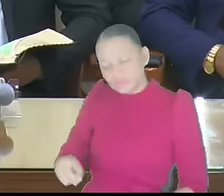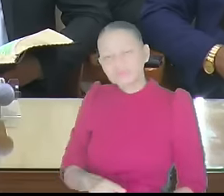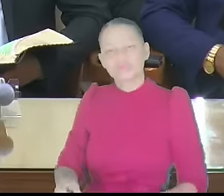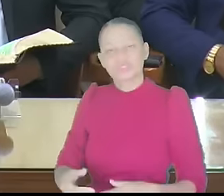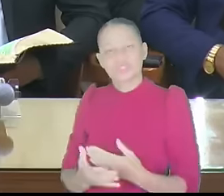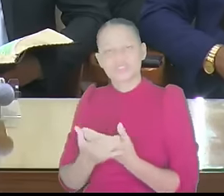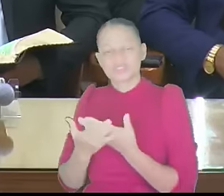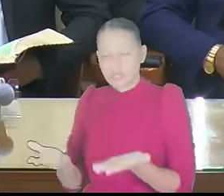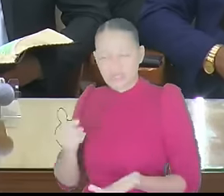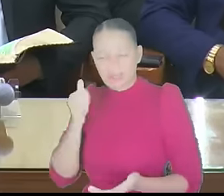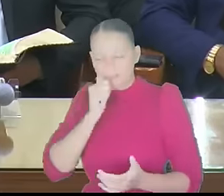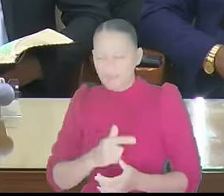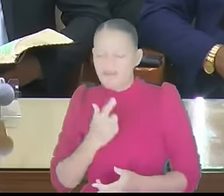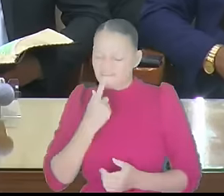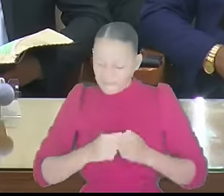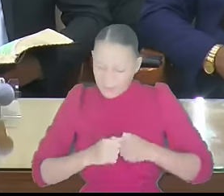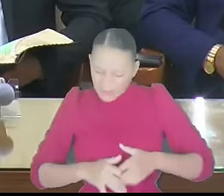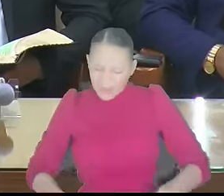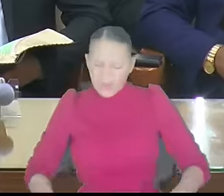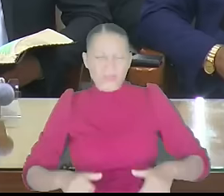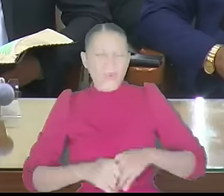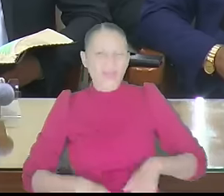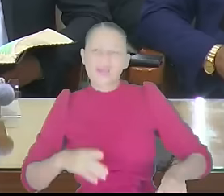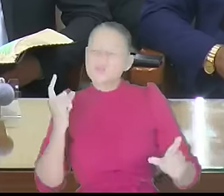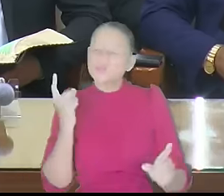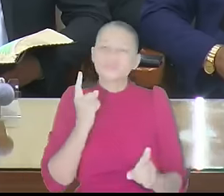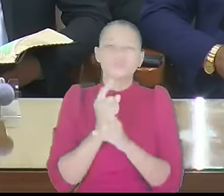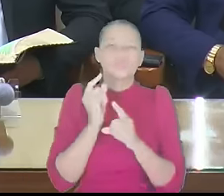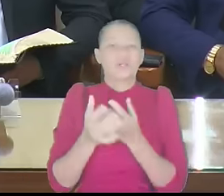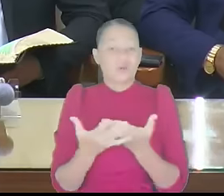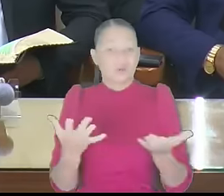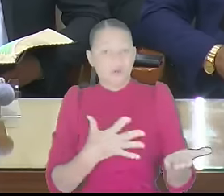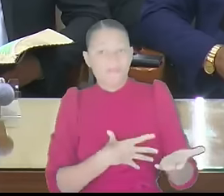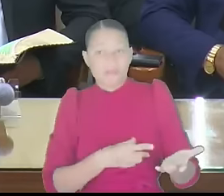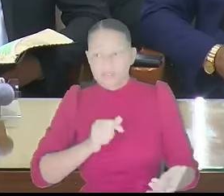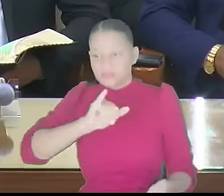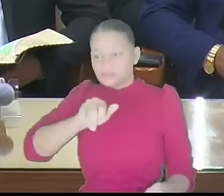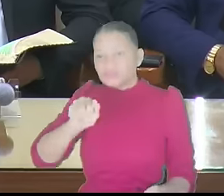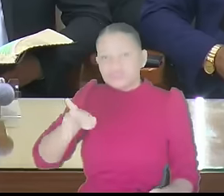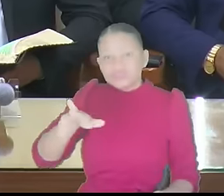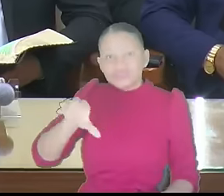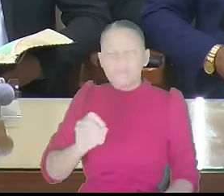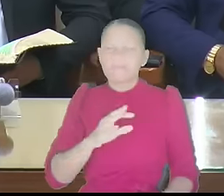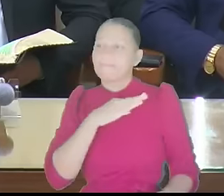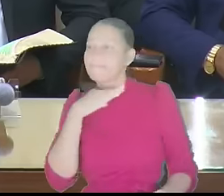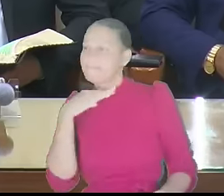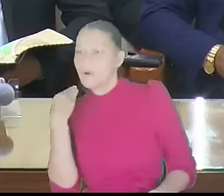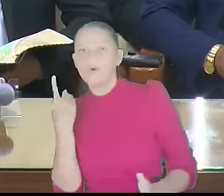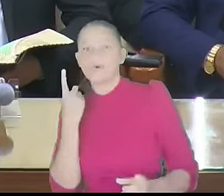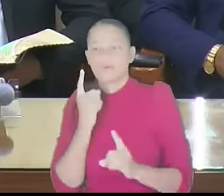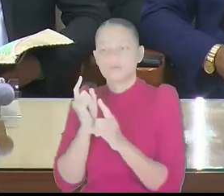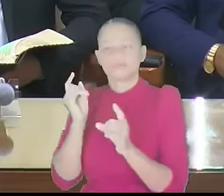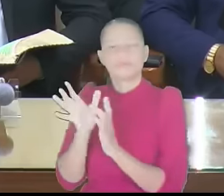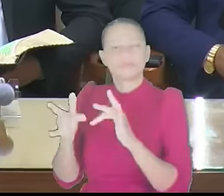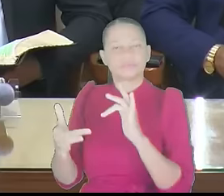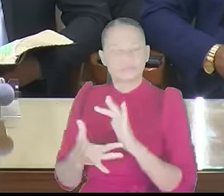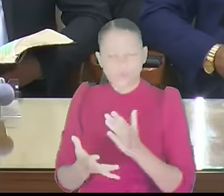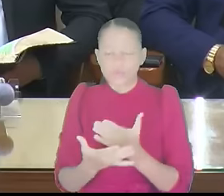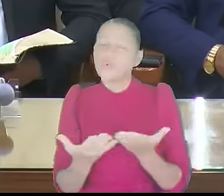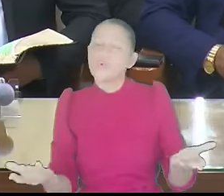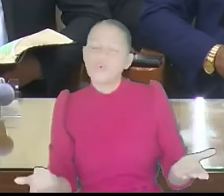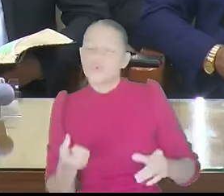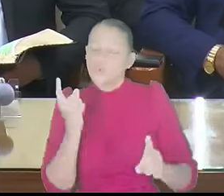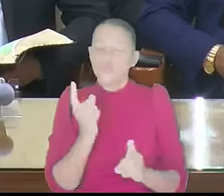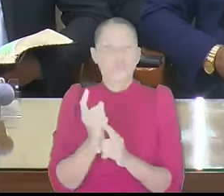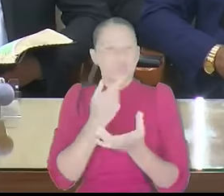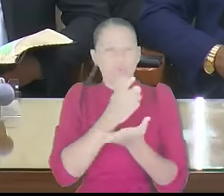mulher do fluxo de sangue com Jesus. O encontro da filha de Jairo que estava morta com Jesus. O encontro de Lázaro com